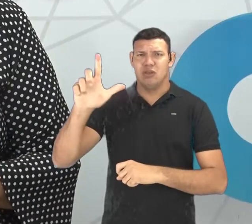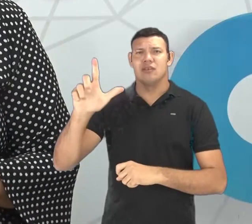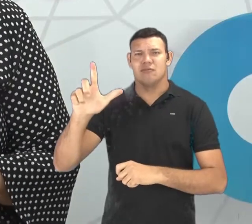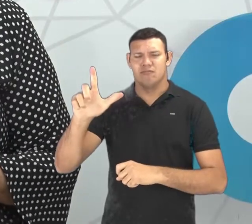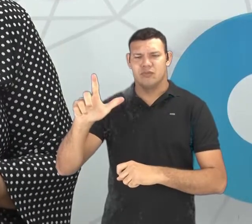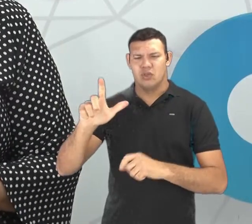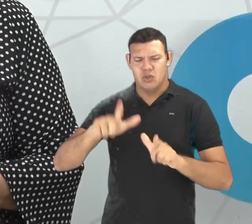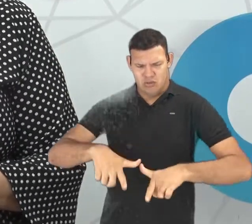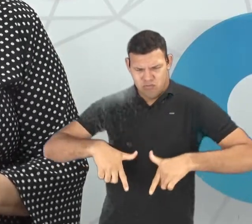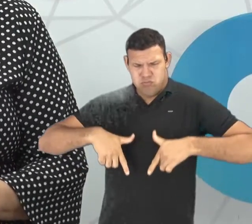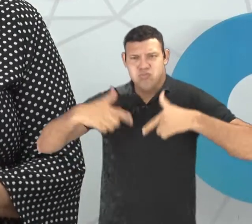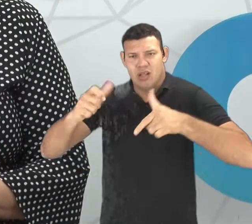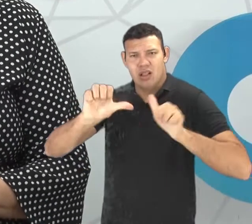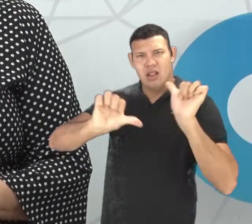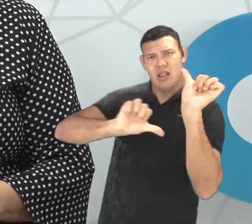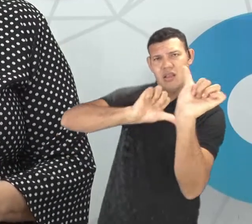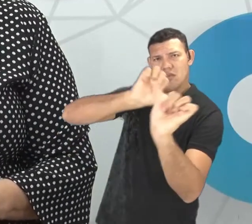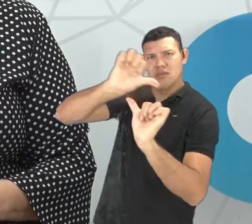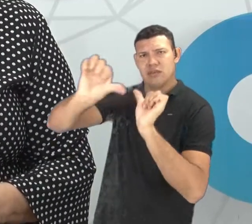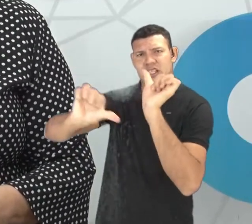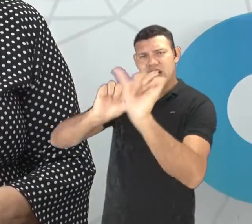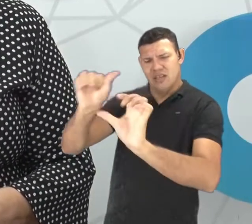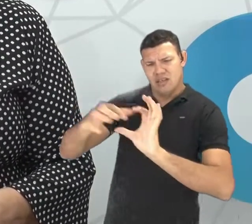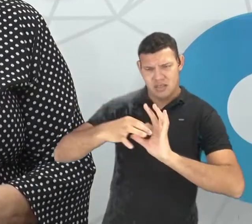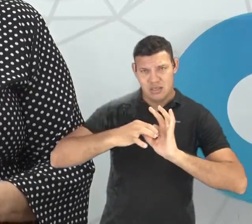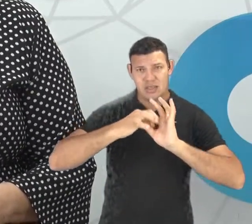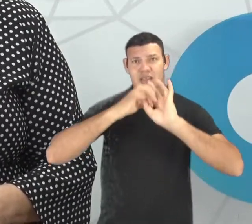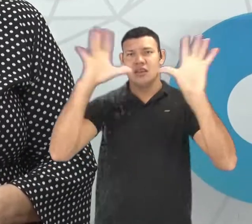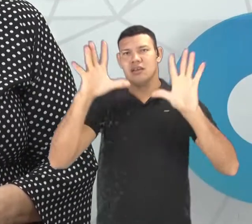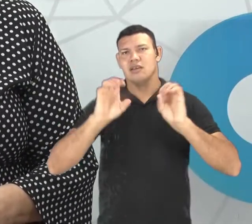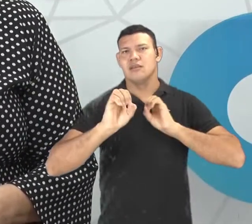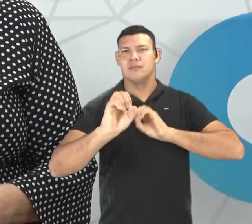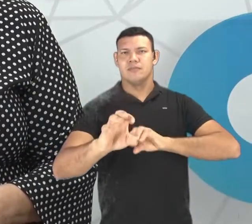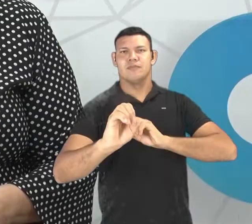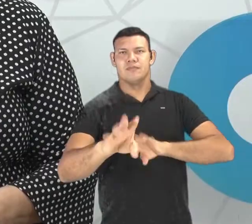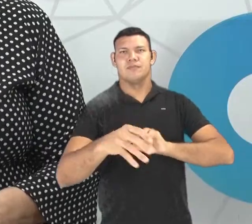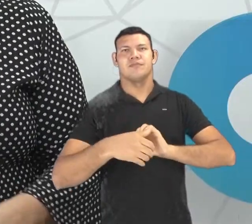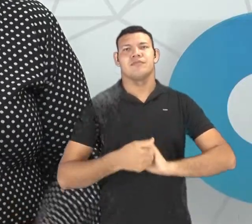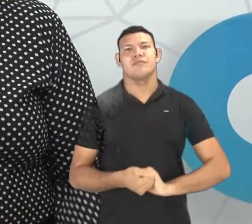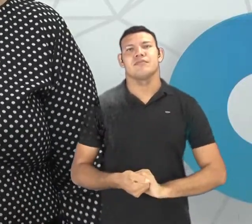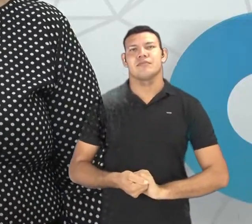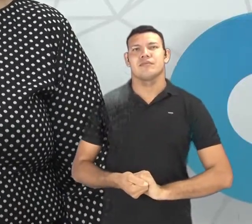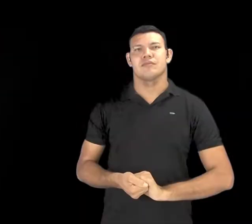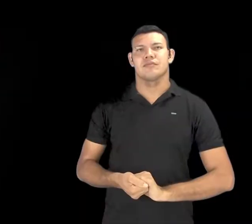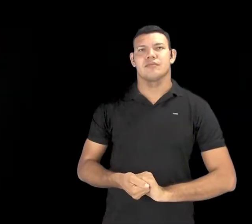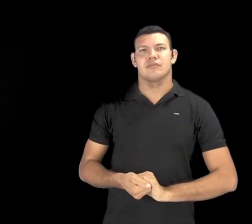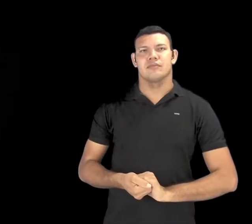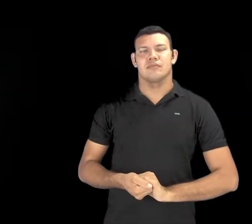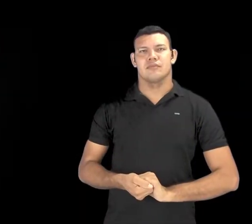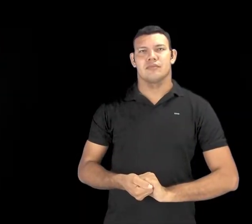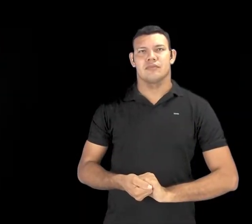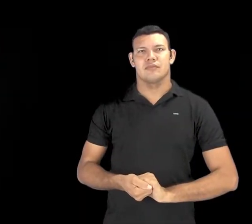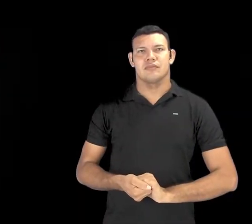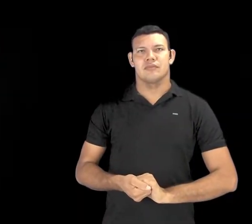todos devemos lutar por essa transformação libertadora pela educação.